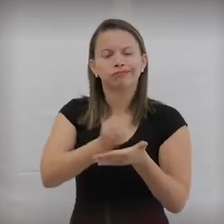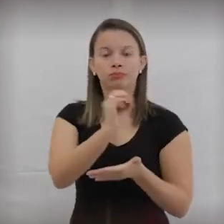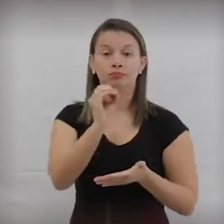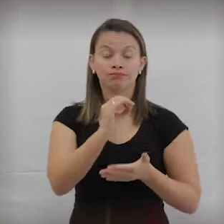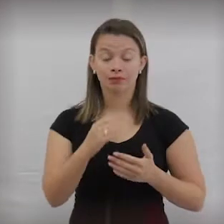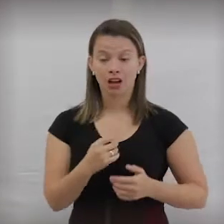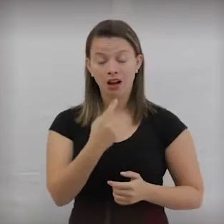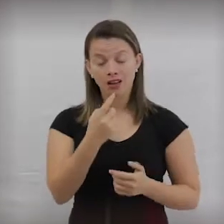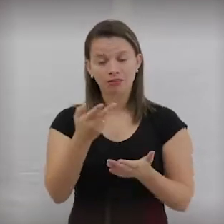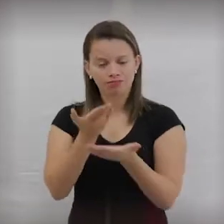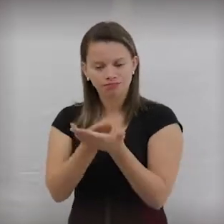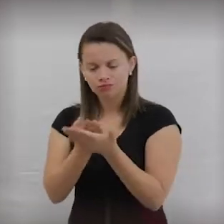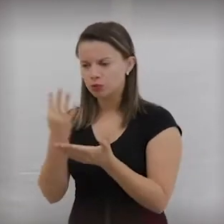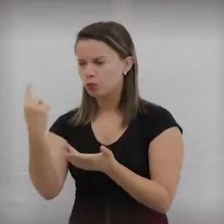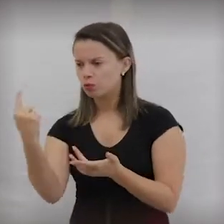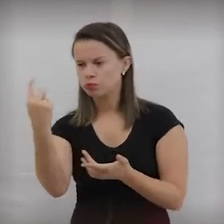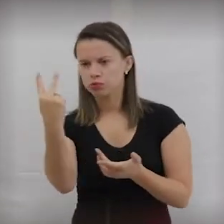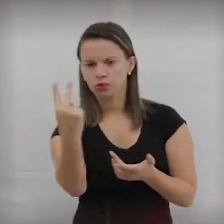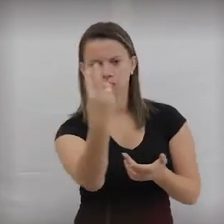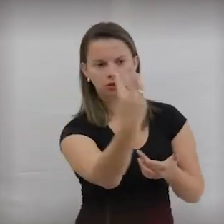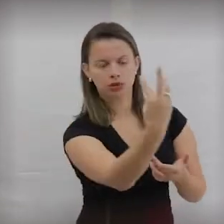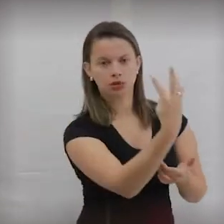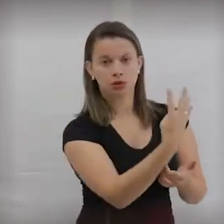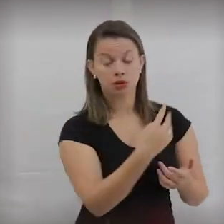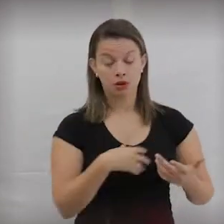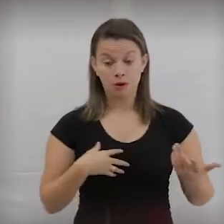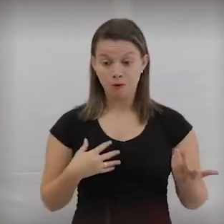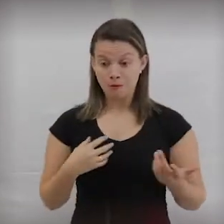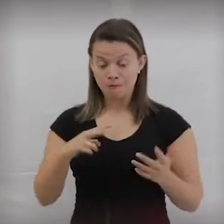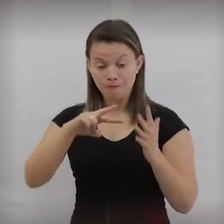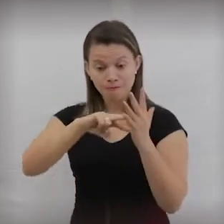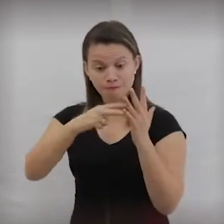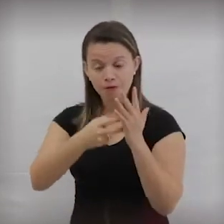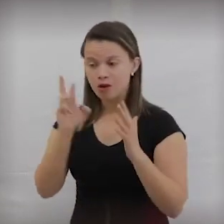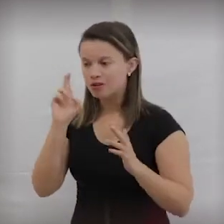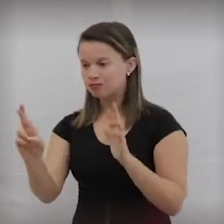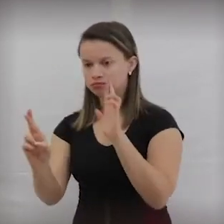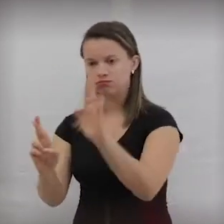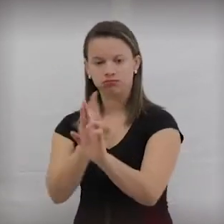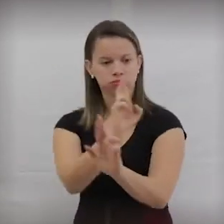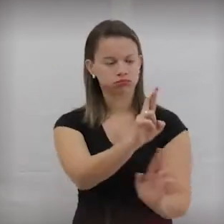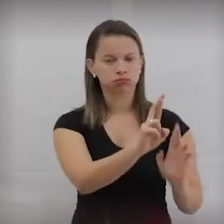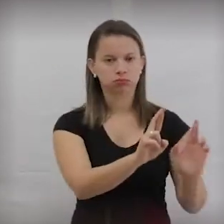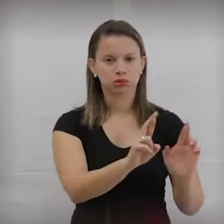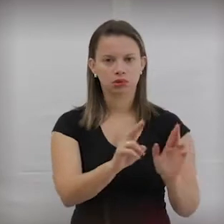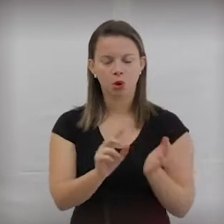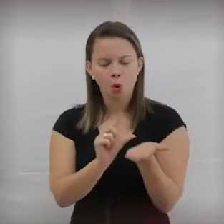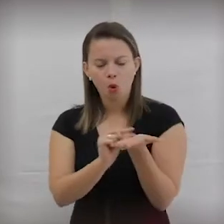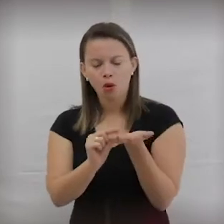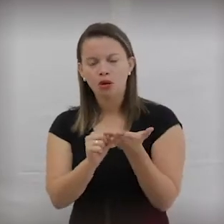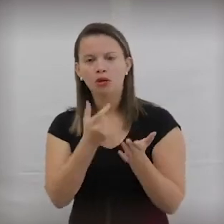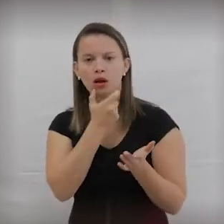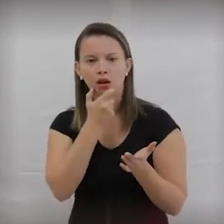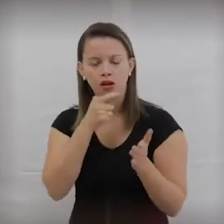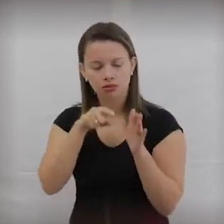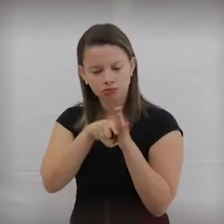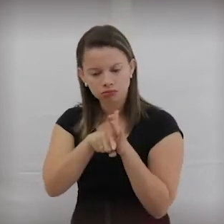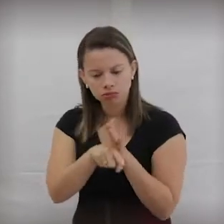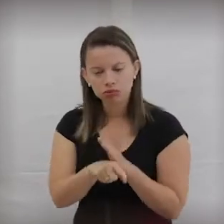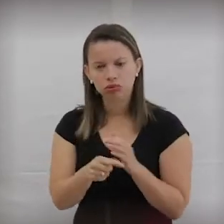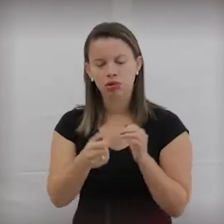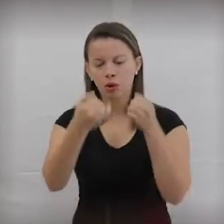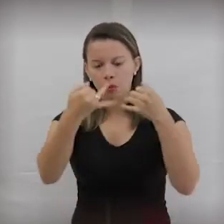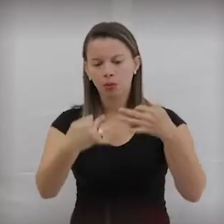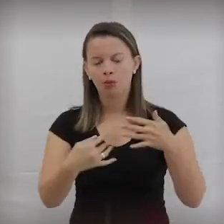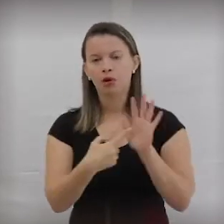com as crianças e vê as consequências, você fica impressionado com o que acontece. Um trabalho em inglês mostra que o simples fato